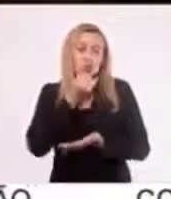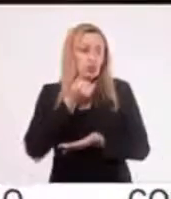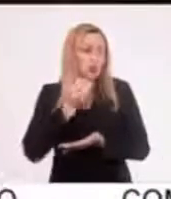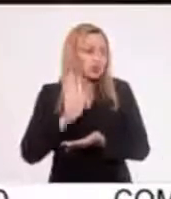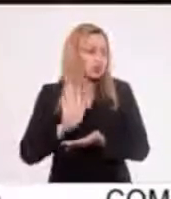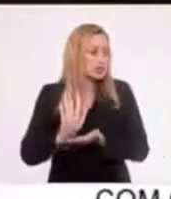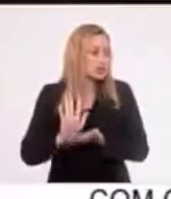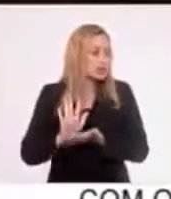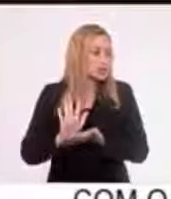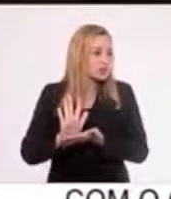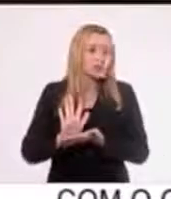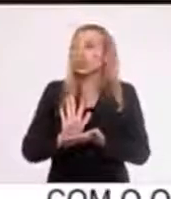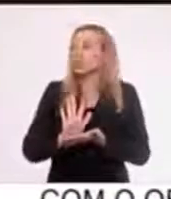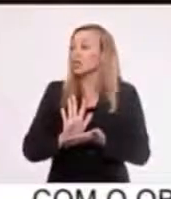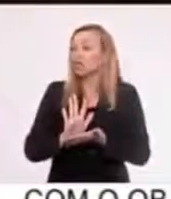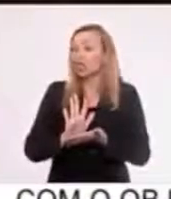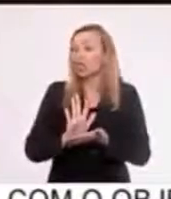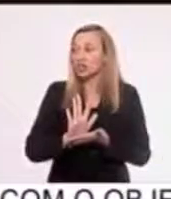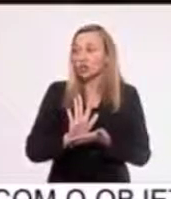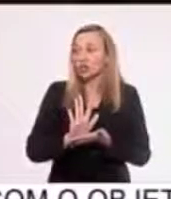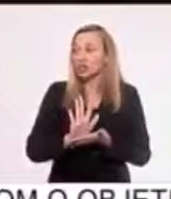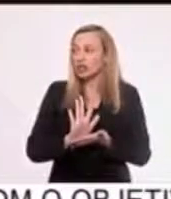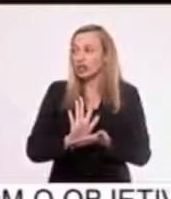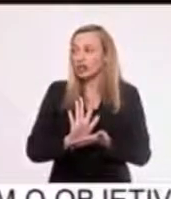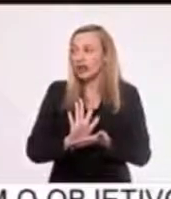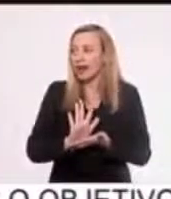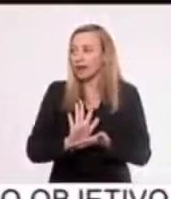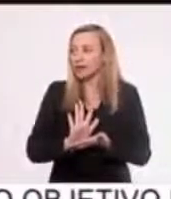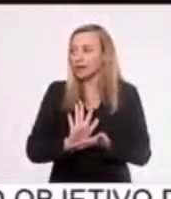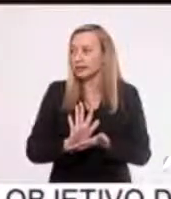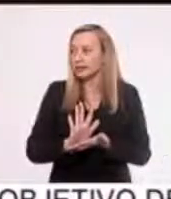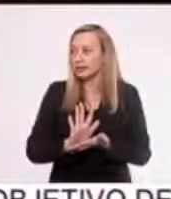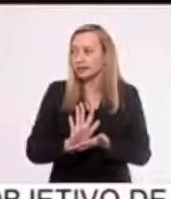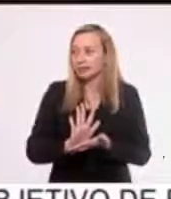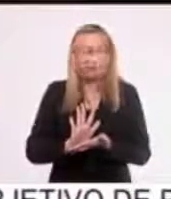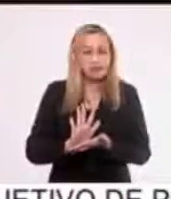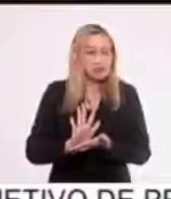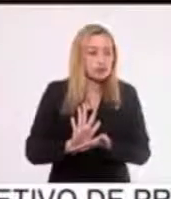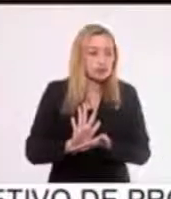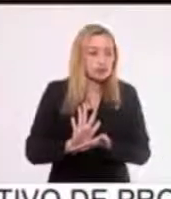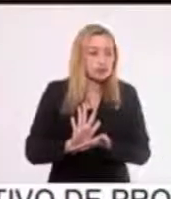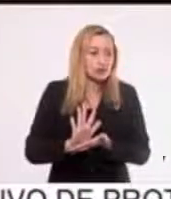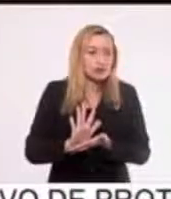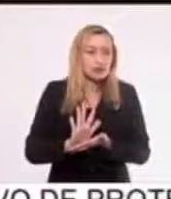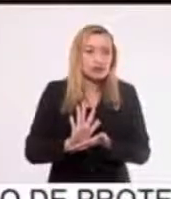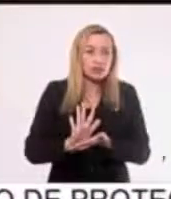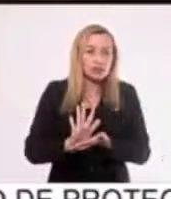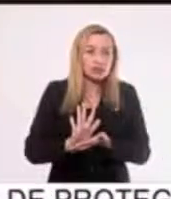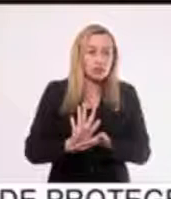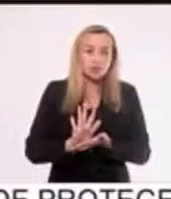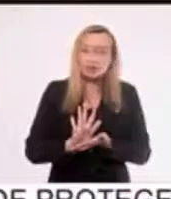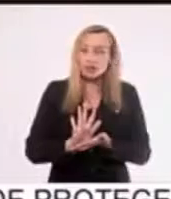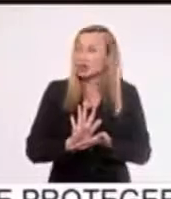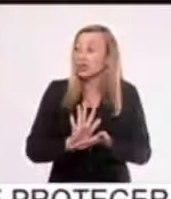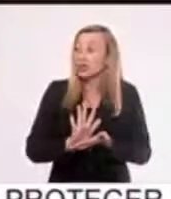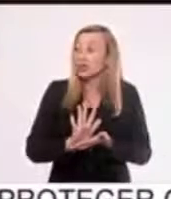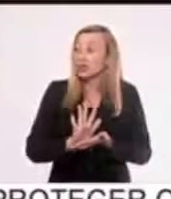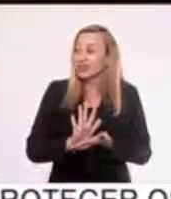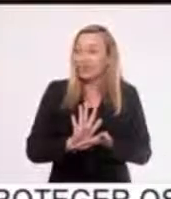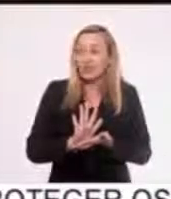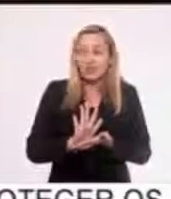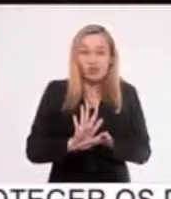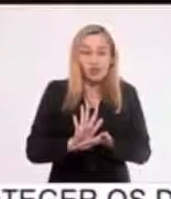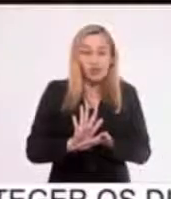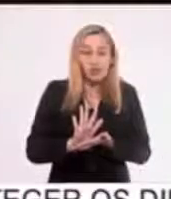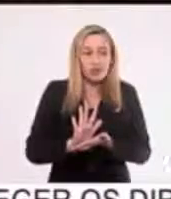Não tem explicação, deputado Knoblauch. Não tem explicação. Não tem explicação. Um orçamento